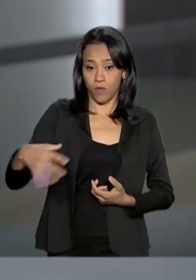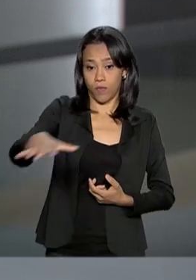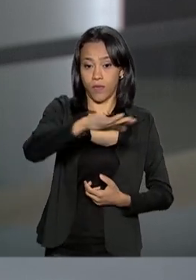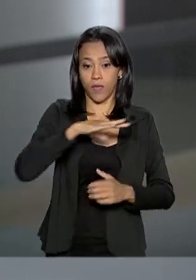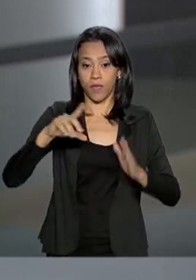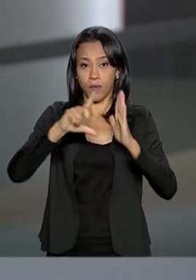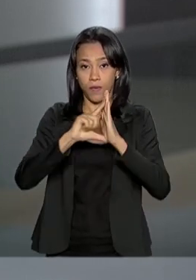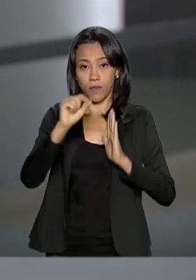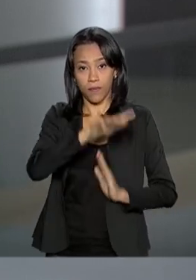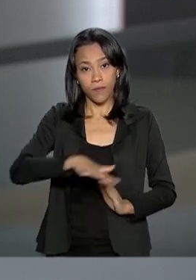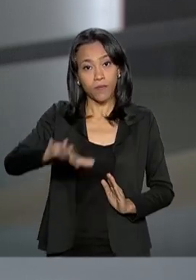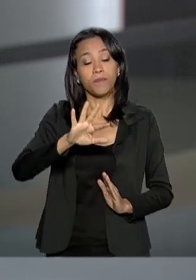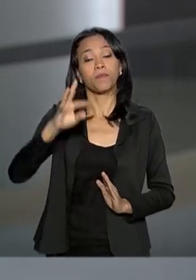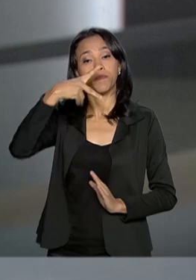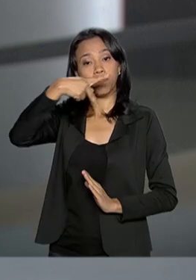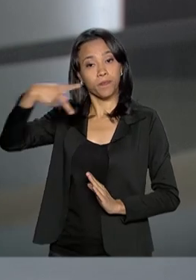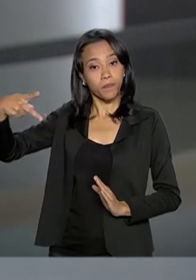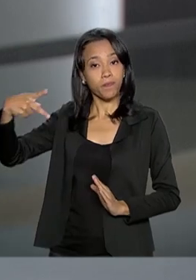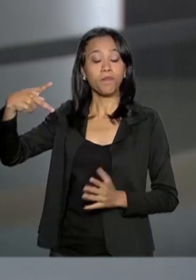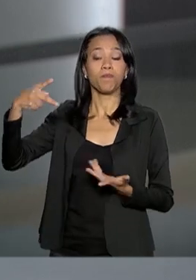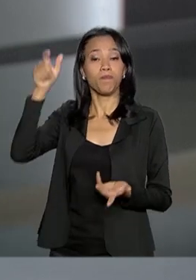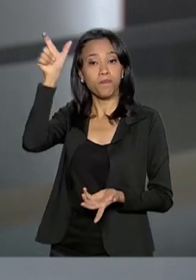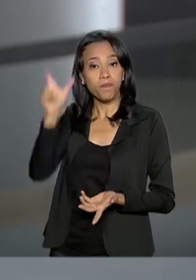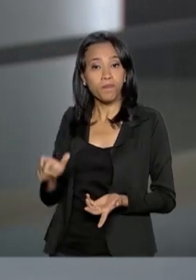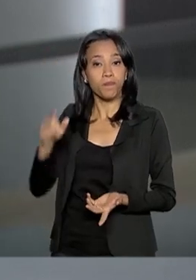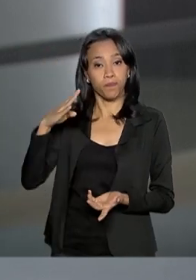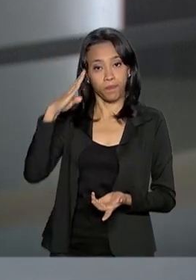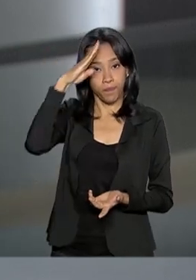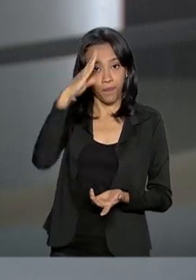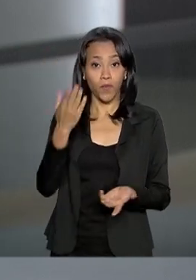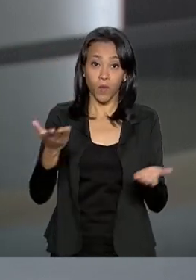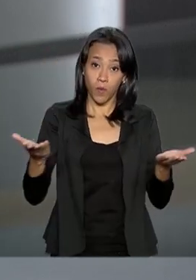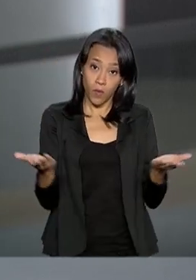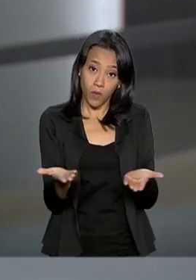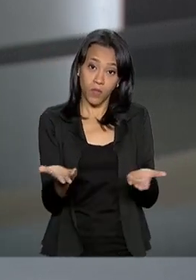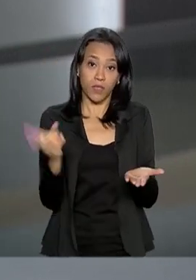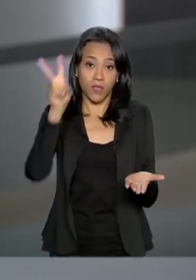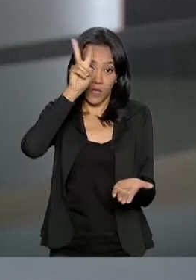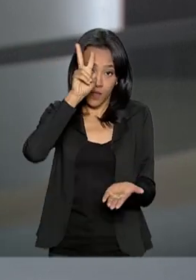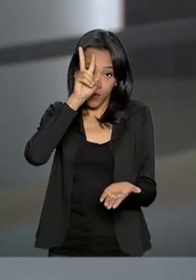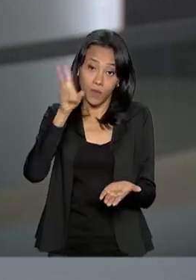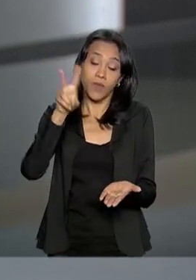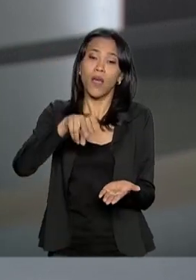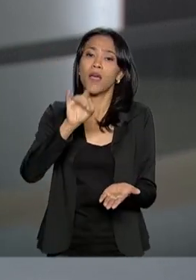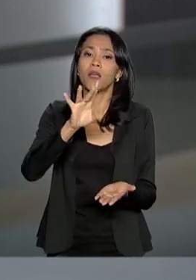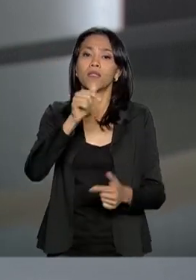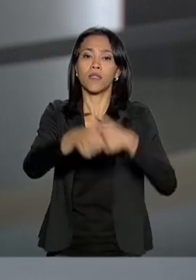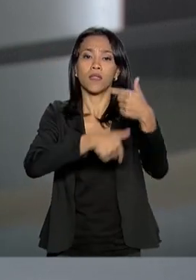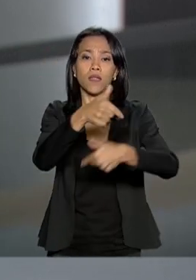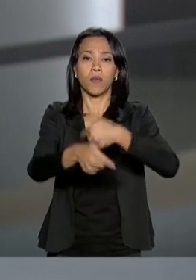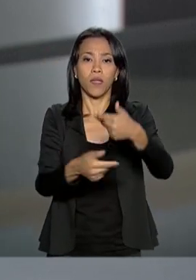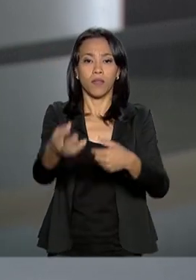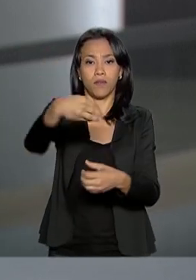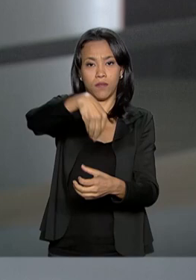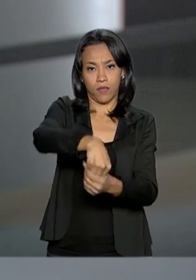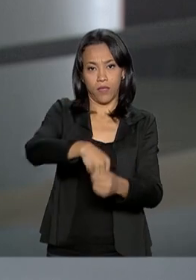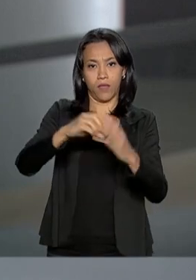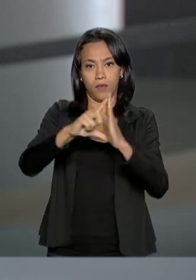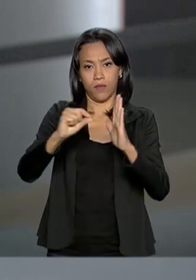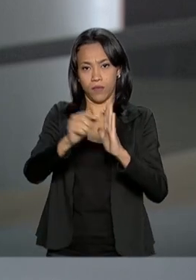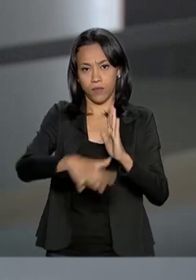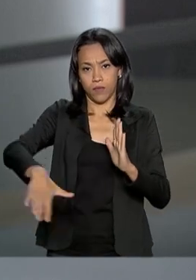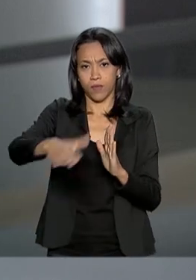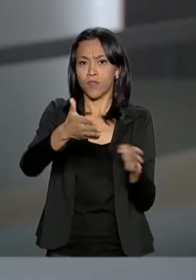Planalto, onde o presidente Jair Bolsonaro se dedica durante toda essa segunda-feira, a despachos internos. Ele chegou aqui por volta